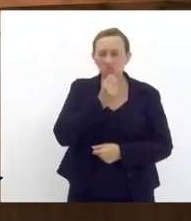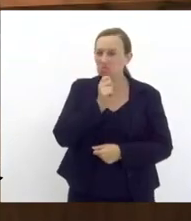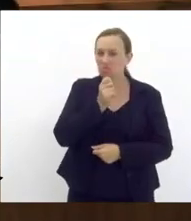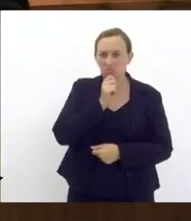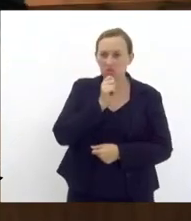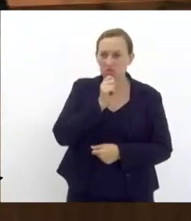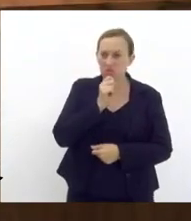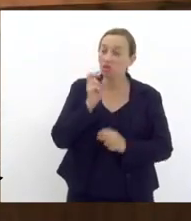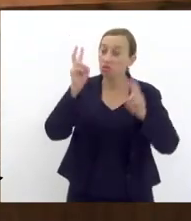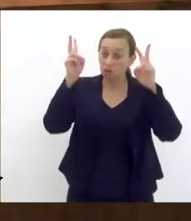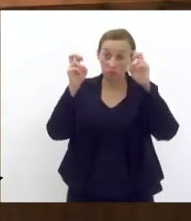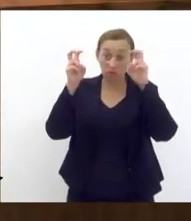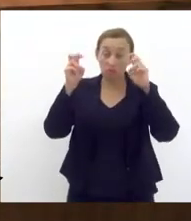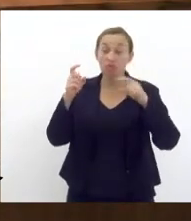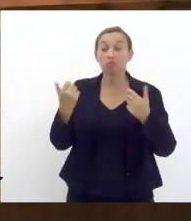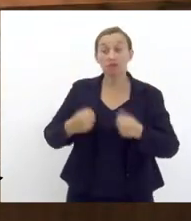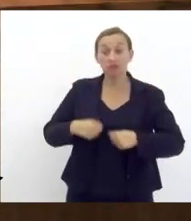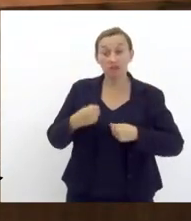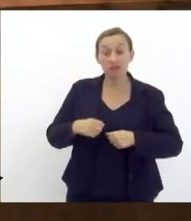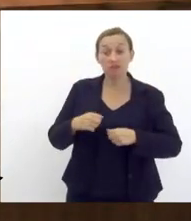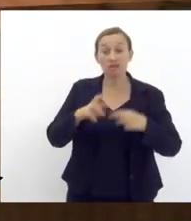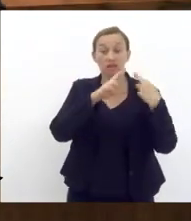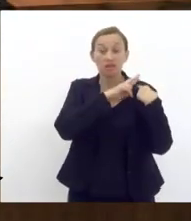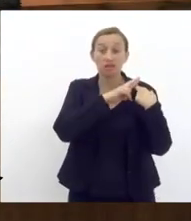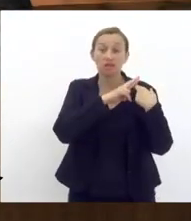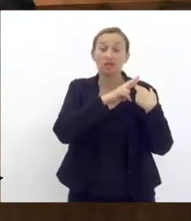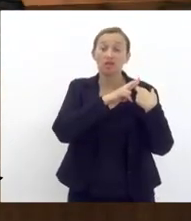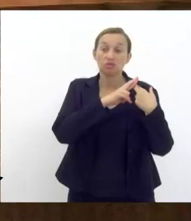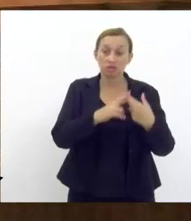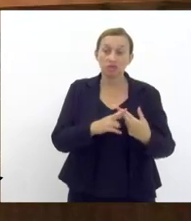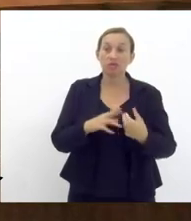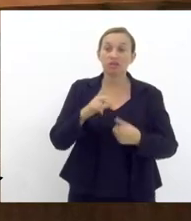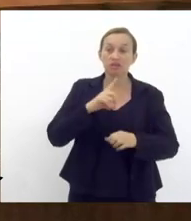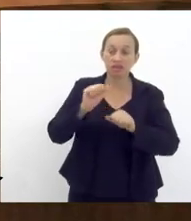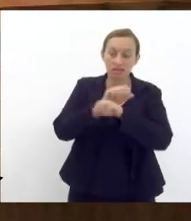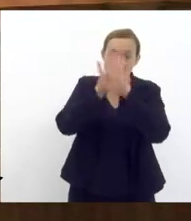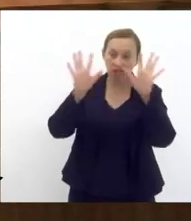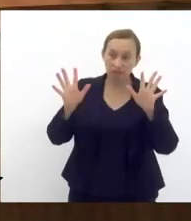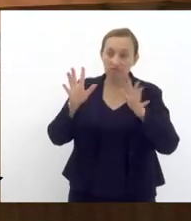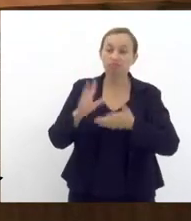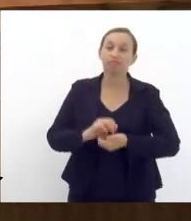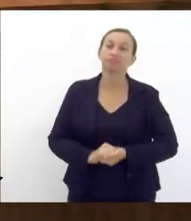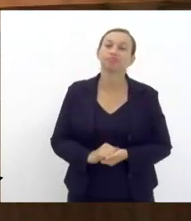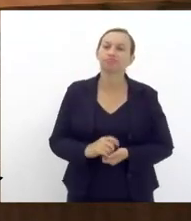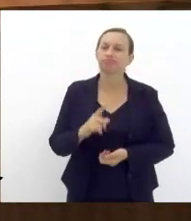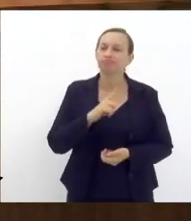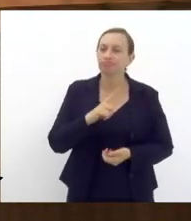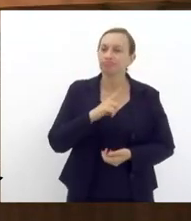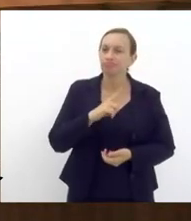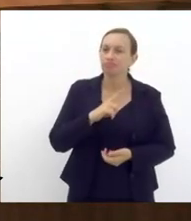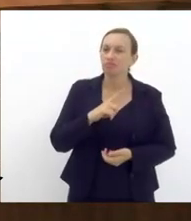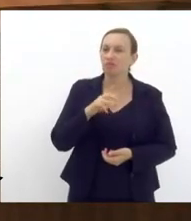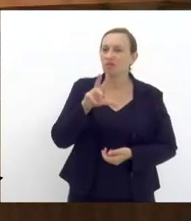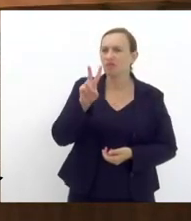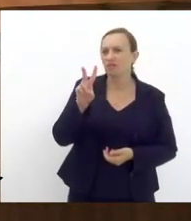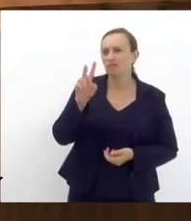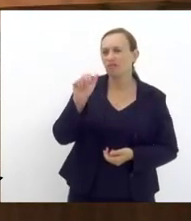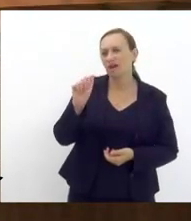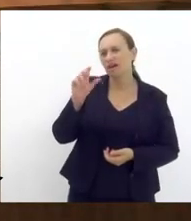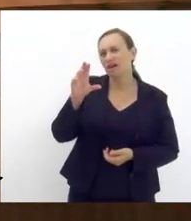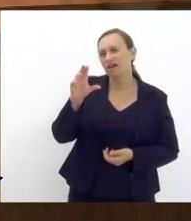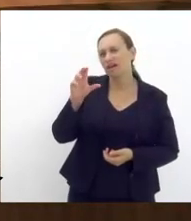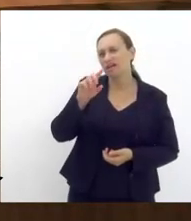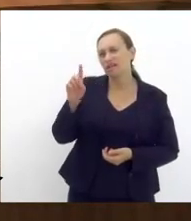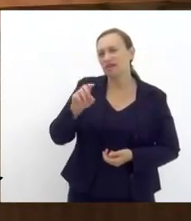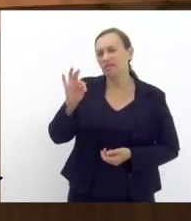precisam ser tratados com mais responsabilidade e mais transparência a gente teve um episódio de um vazamento de água